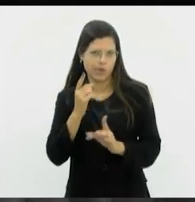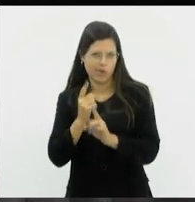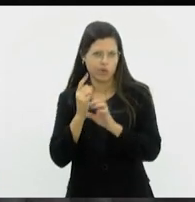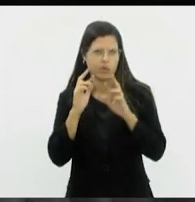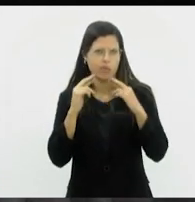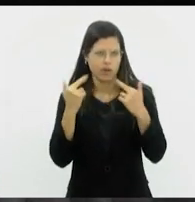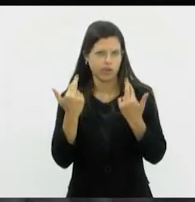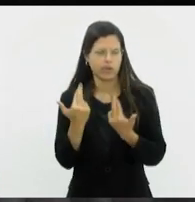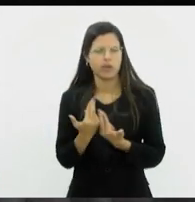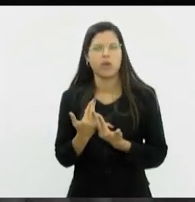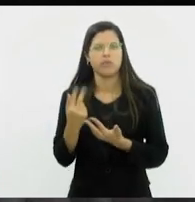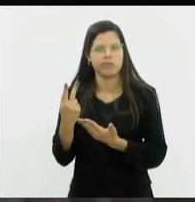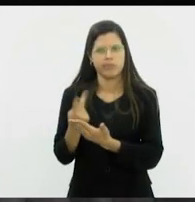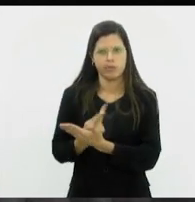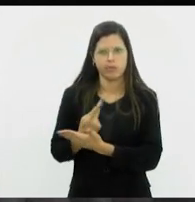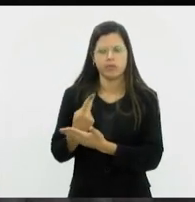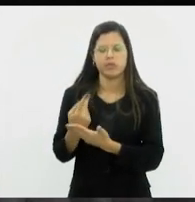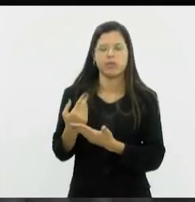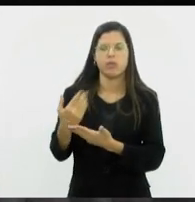recente,